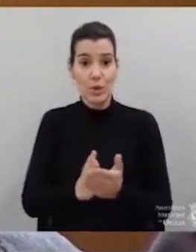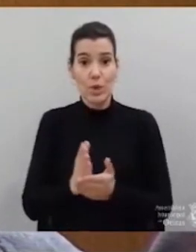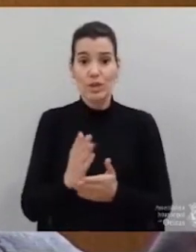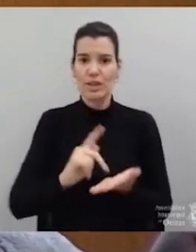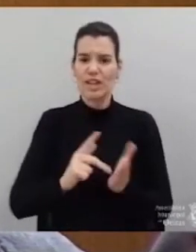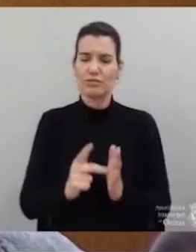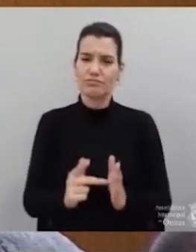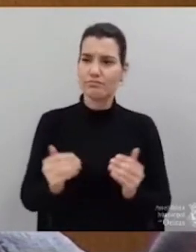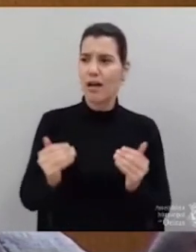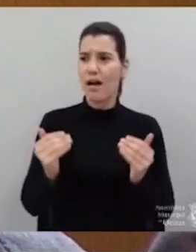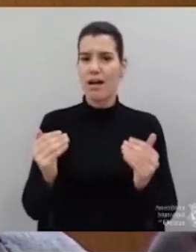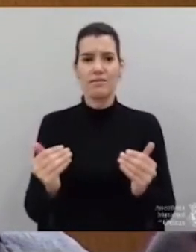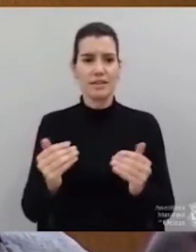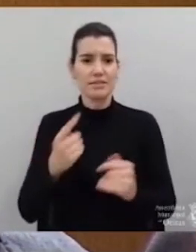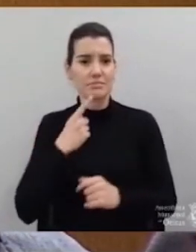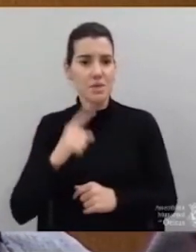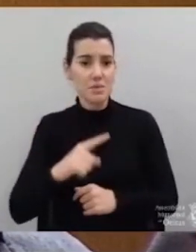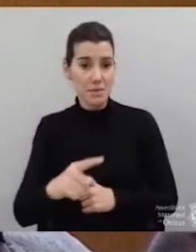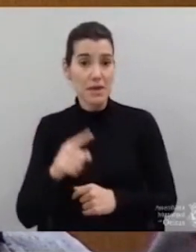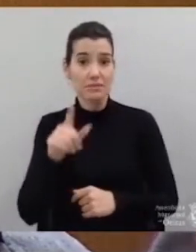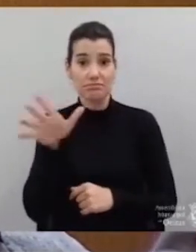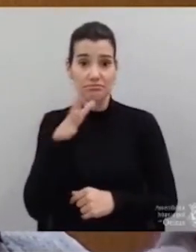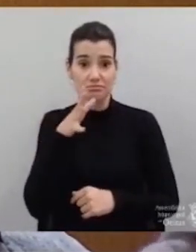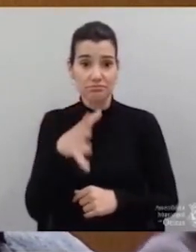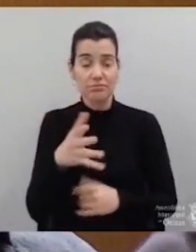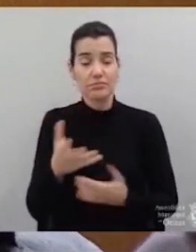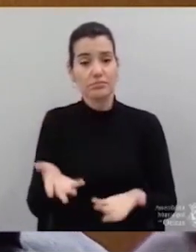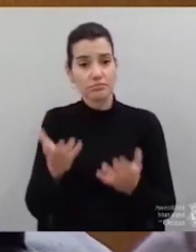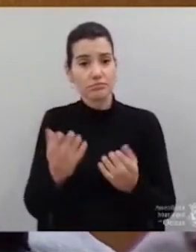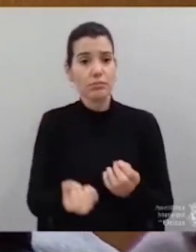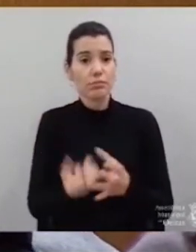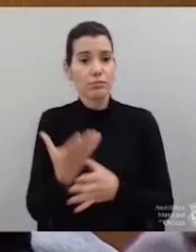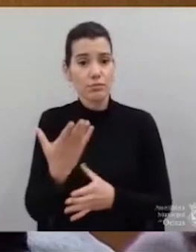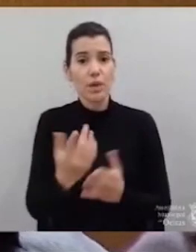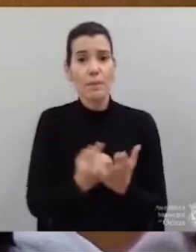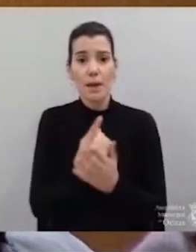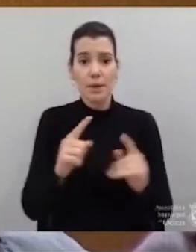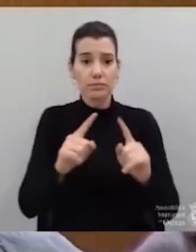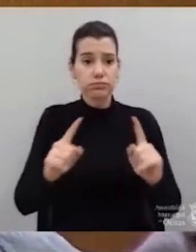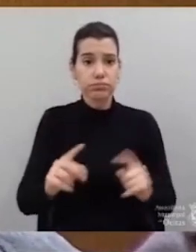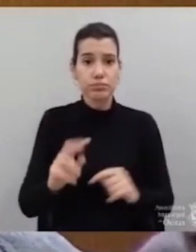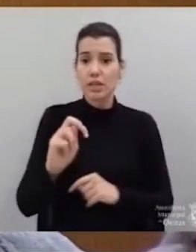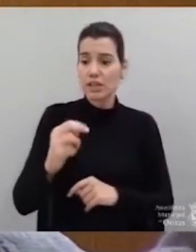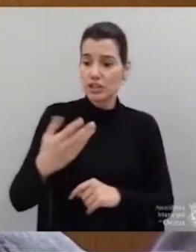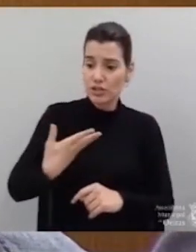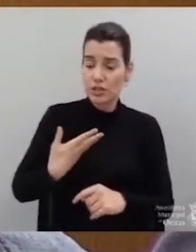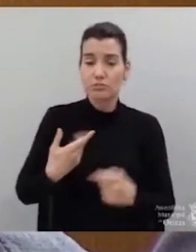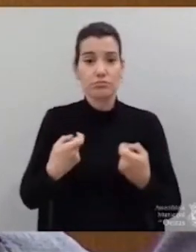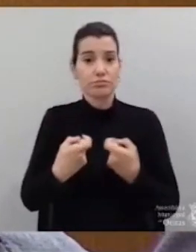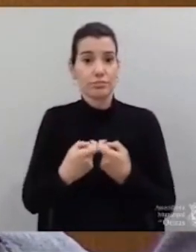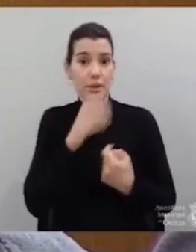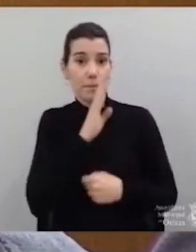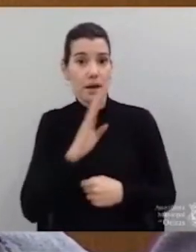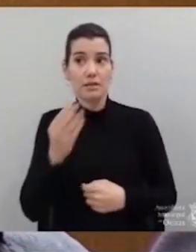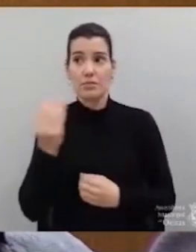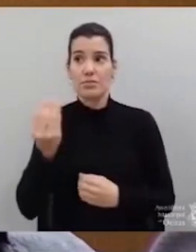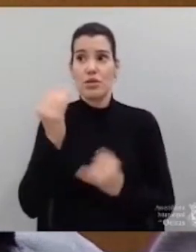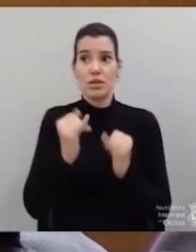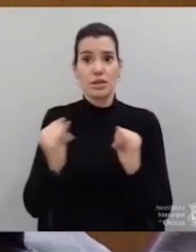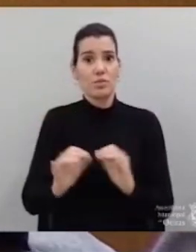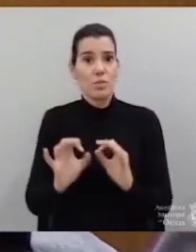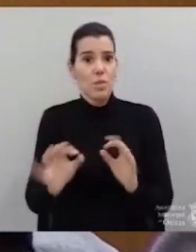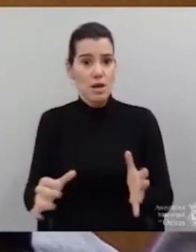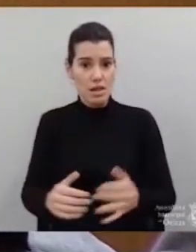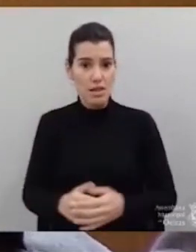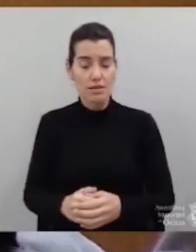como tantas vezes aqui ouvimos, que produza o cadastro 3D de acordo com as melhores práticas internacionais. Por último, não